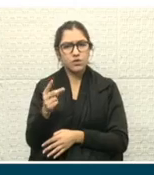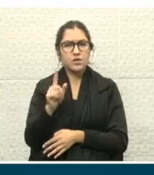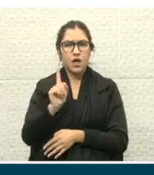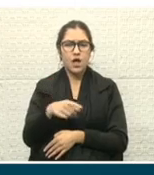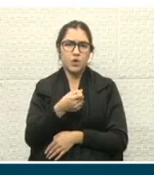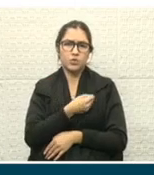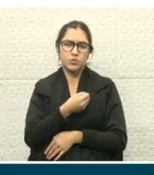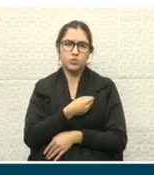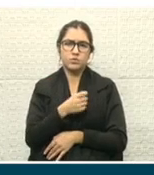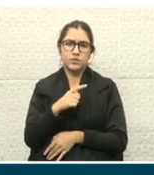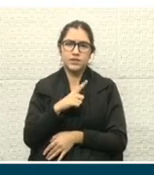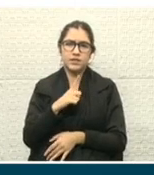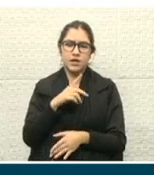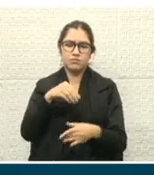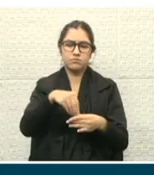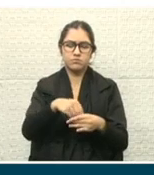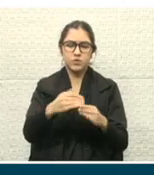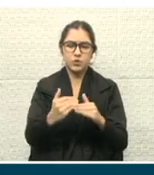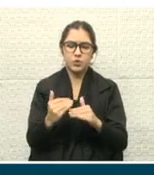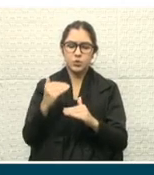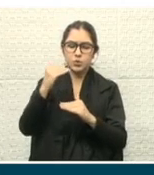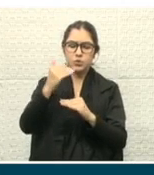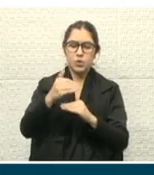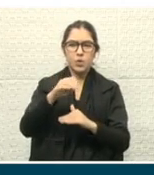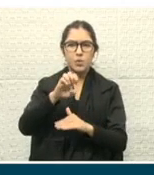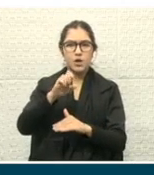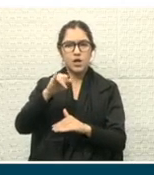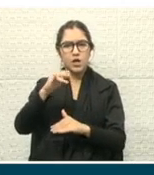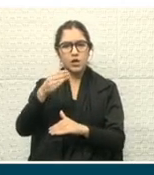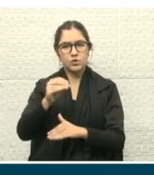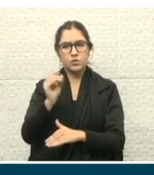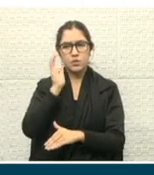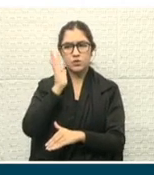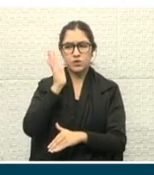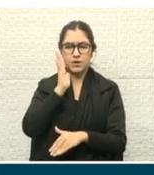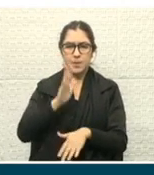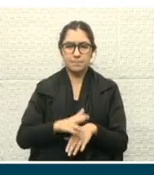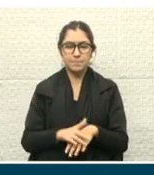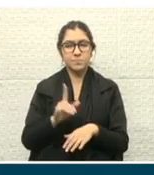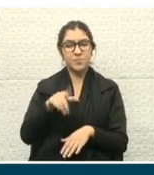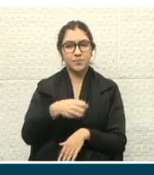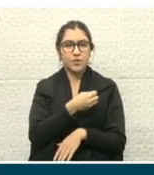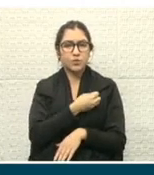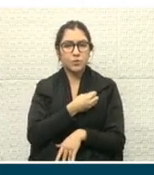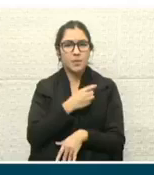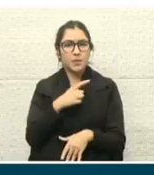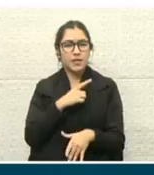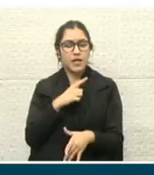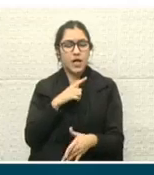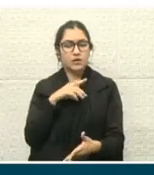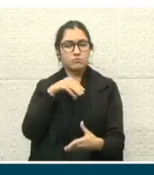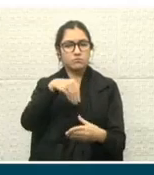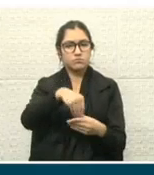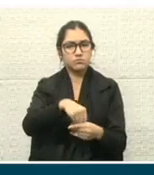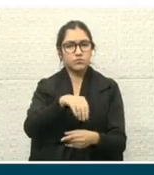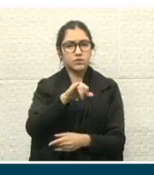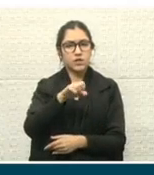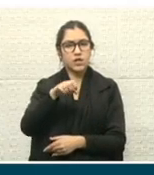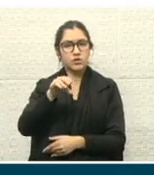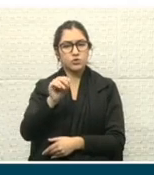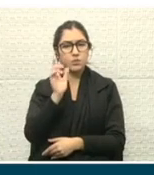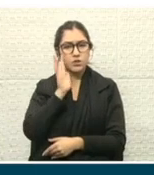é um número que está sobre o eixo imaginário. Ele é um número que pertence a esse eixo